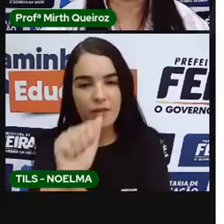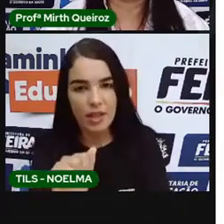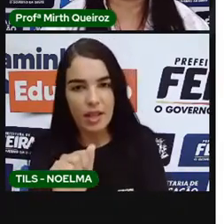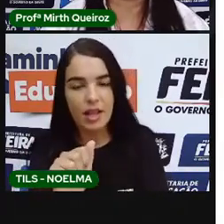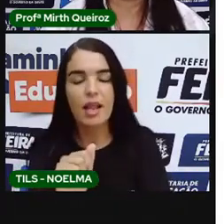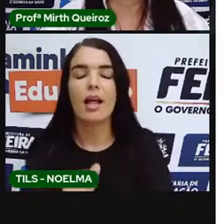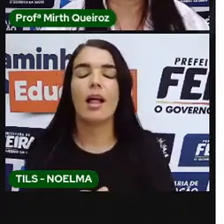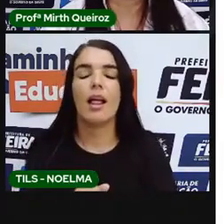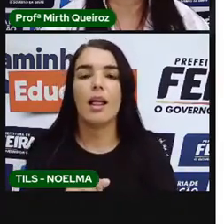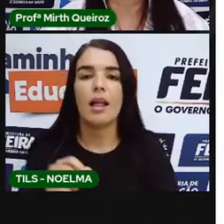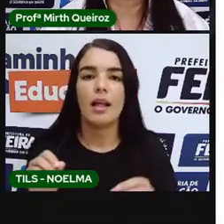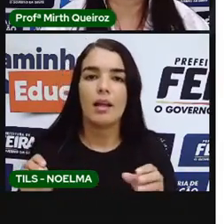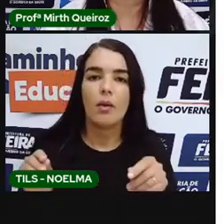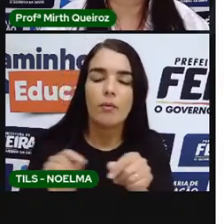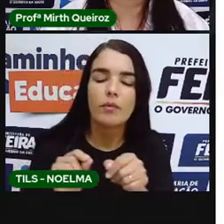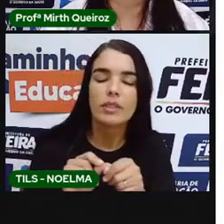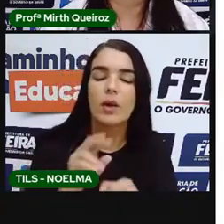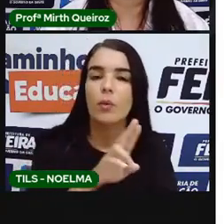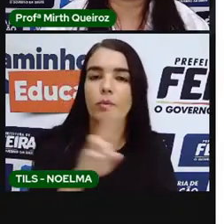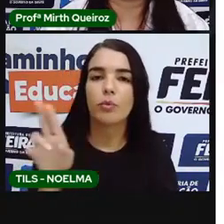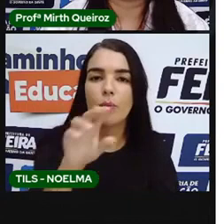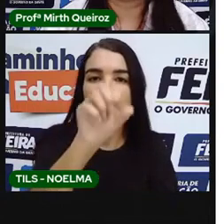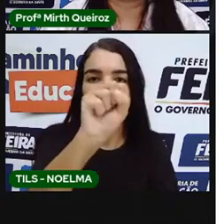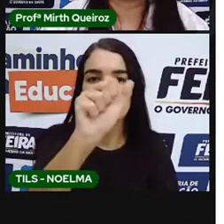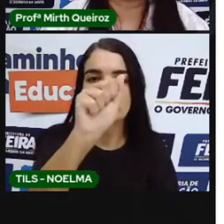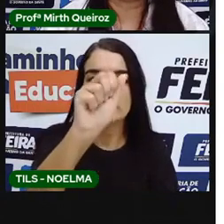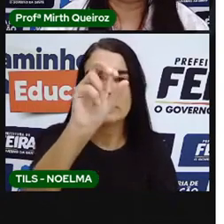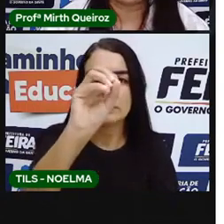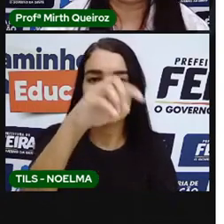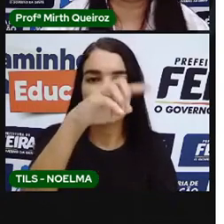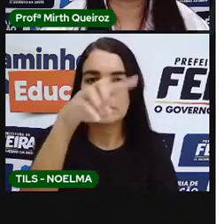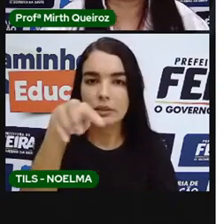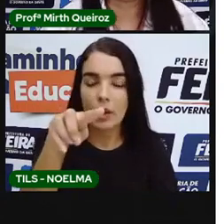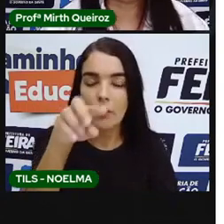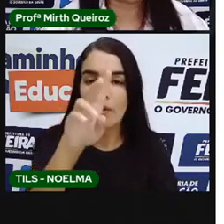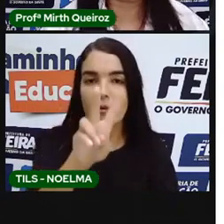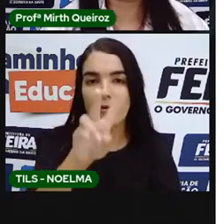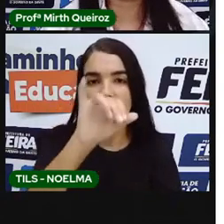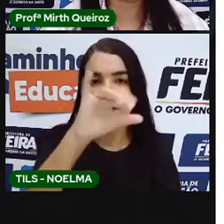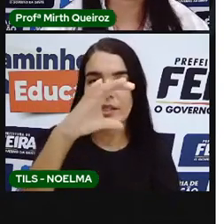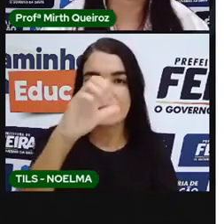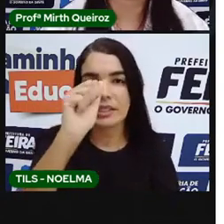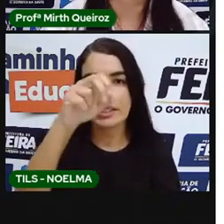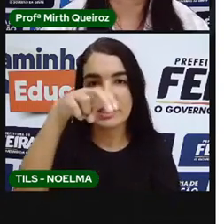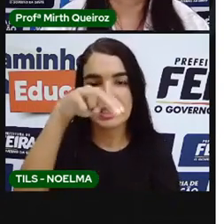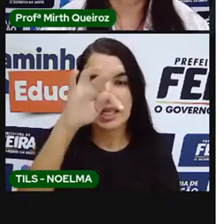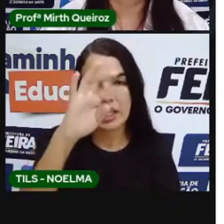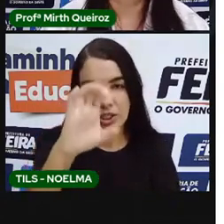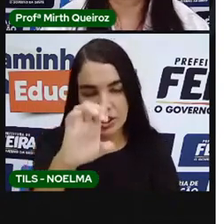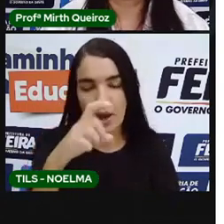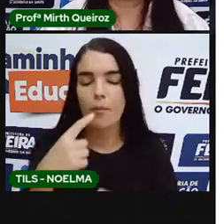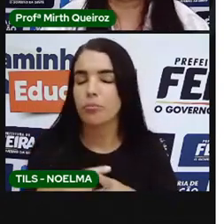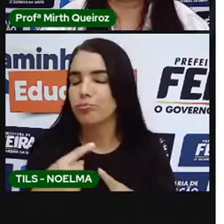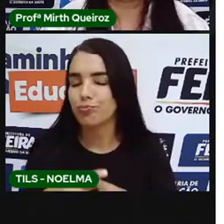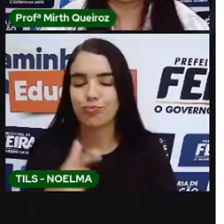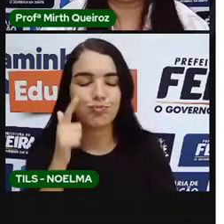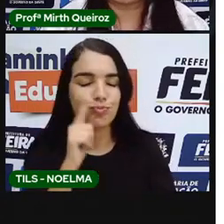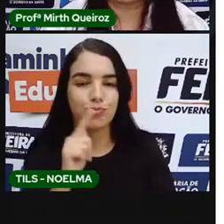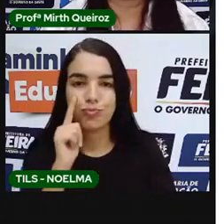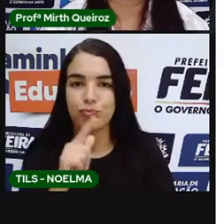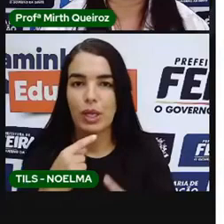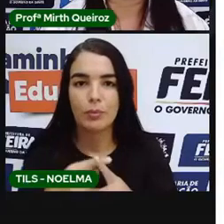de São Vicente, só que essas capitanias elas não deram muito certo. Por que não deram certo? Porque muitos